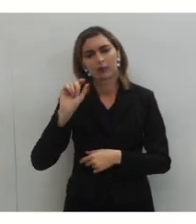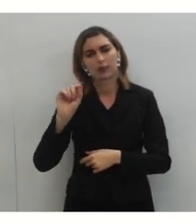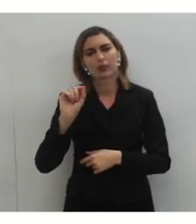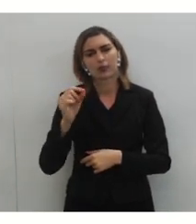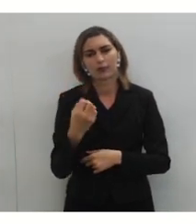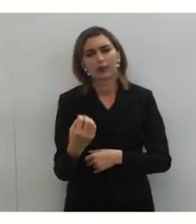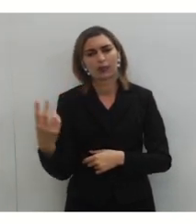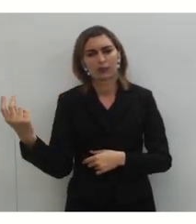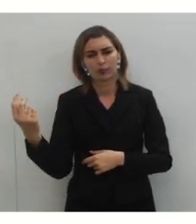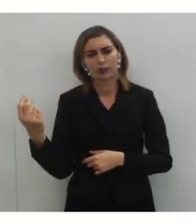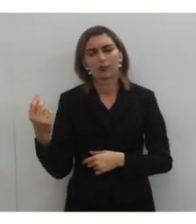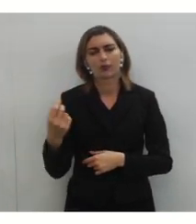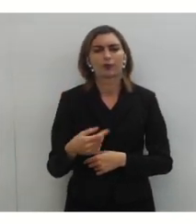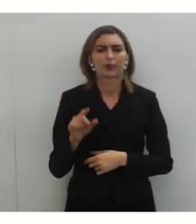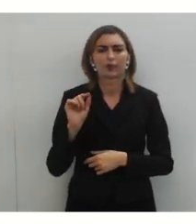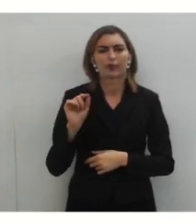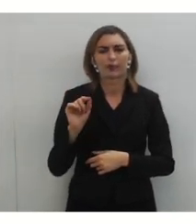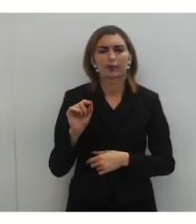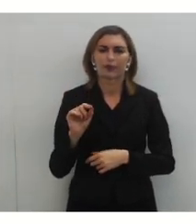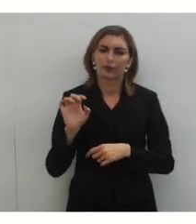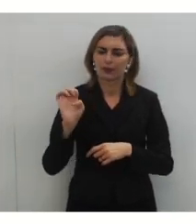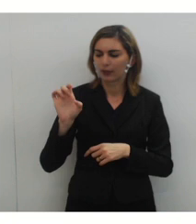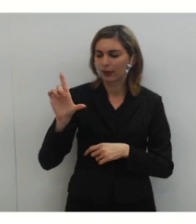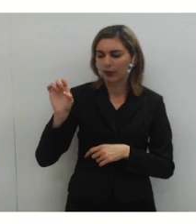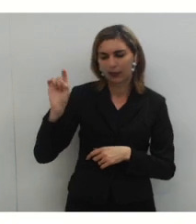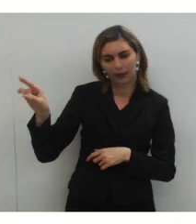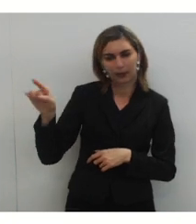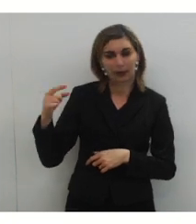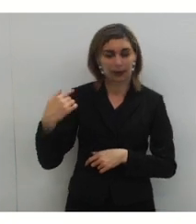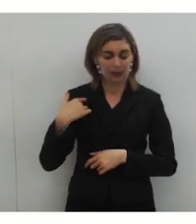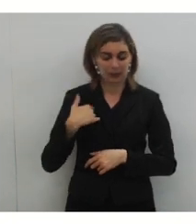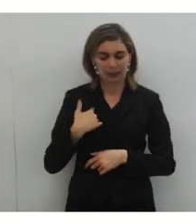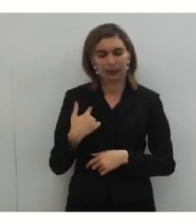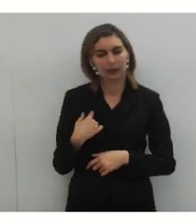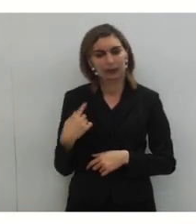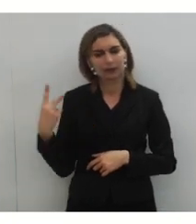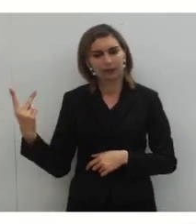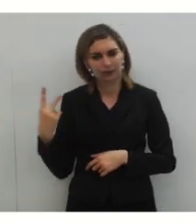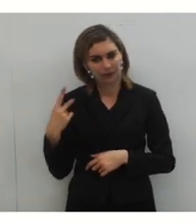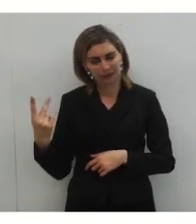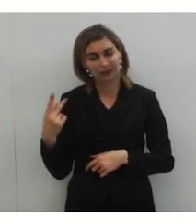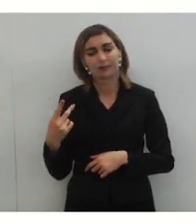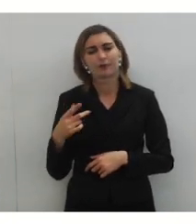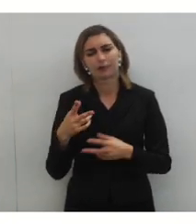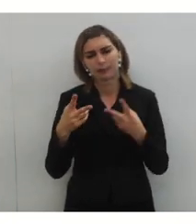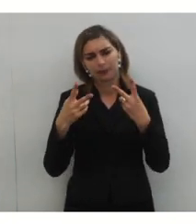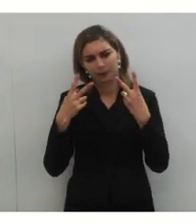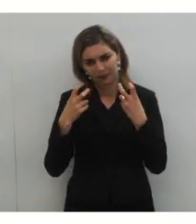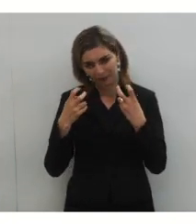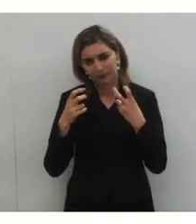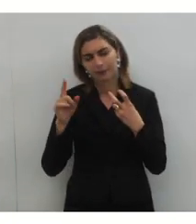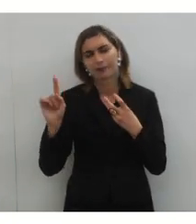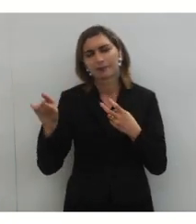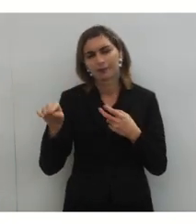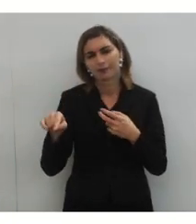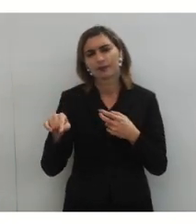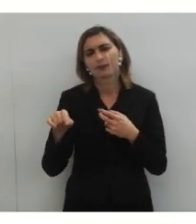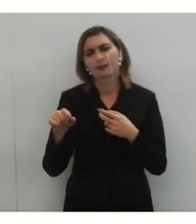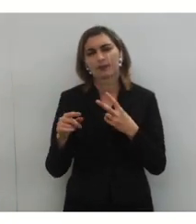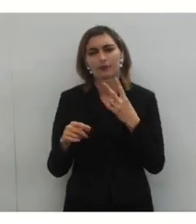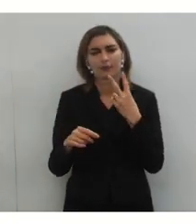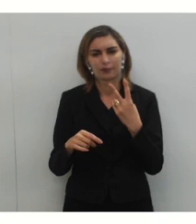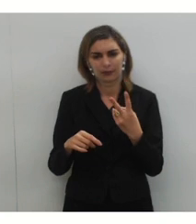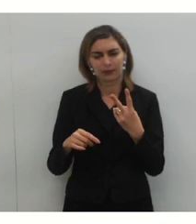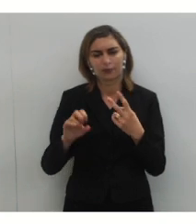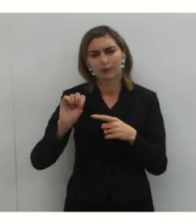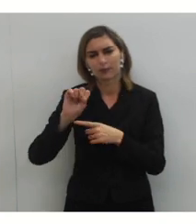foi que viajou para o Rio de Janeiro? Ele e eu, tá certo? Então, percebam que aí nós temos um caso